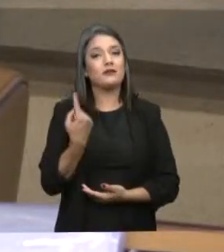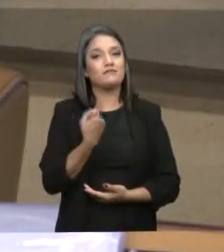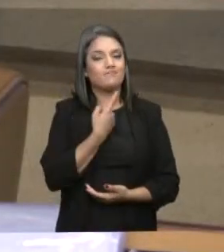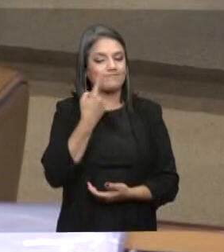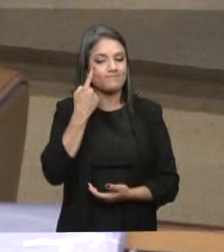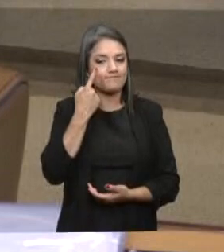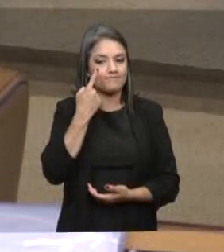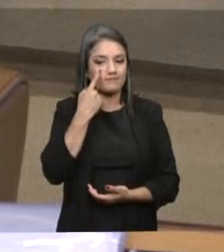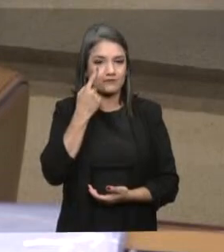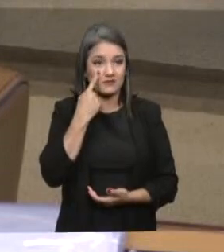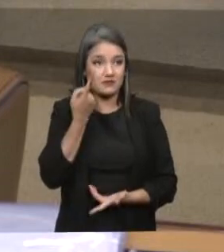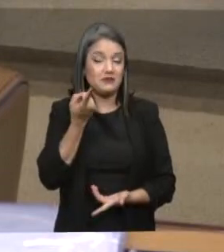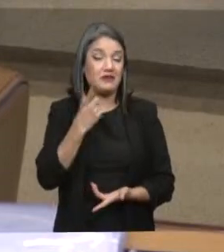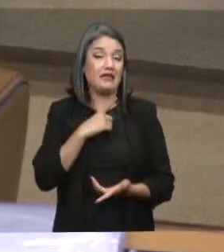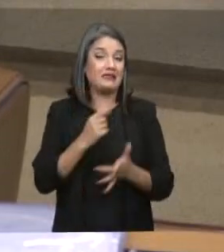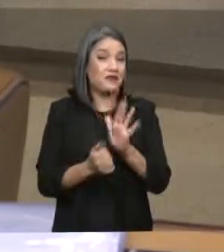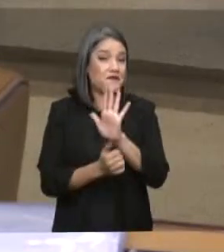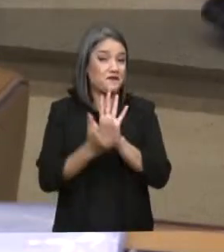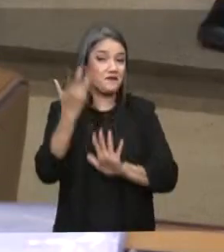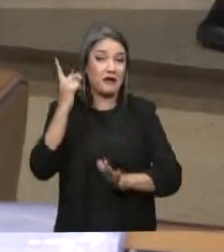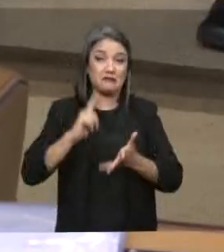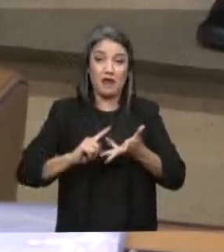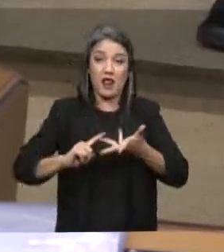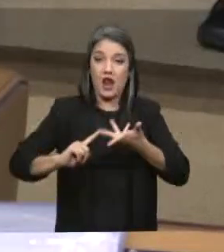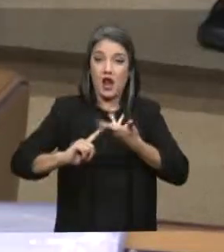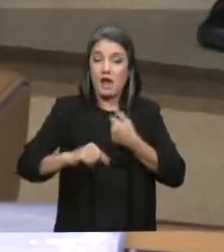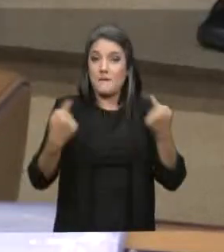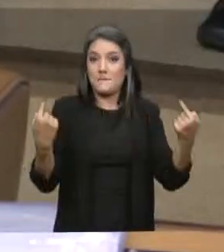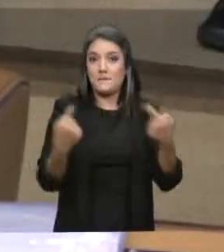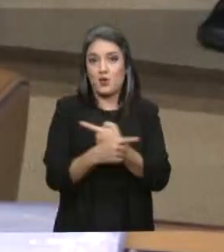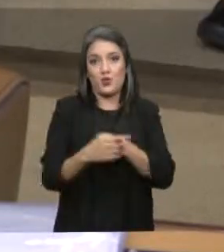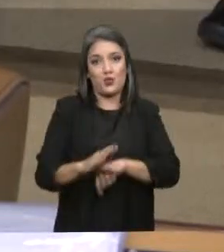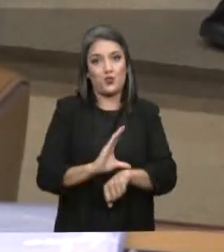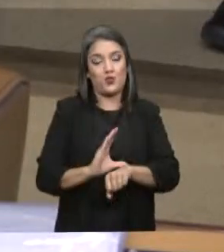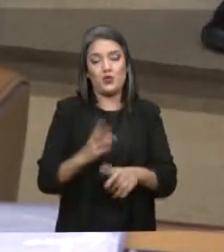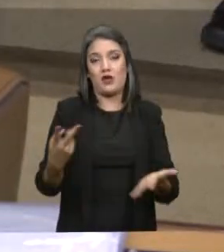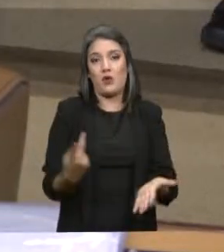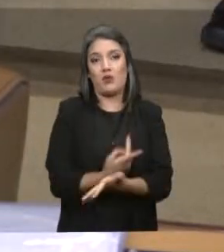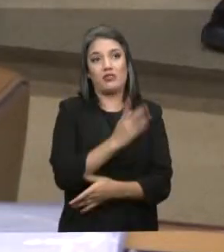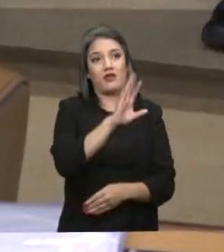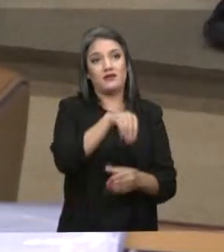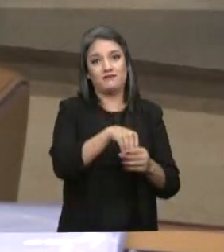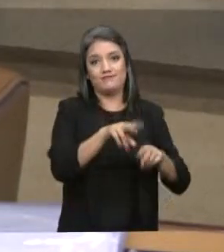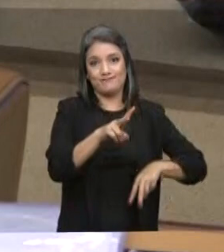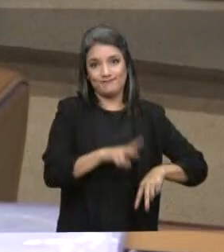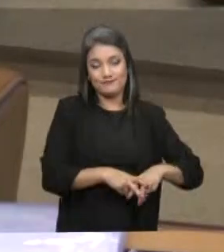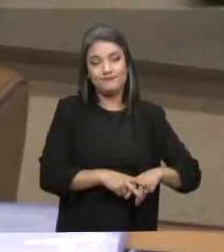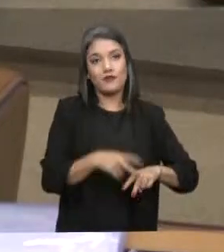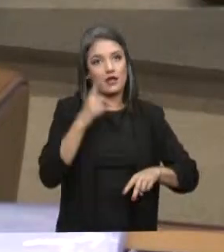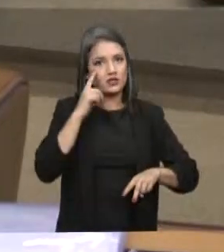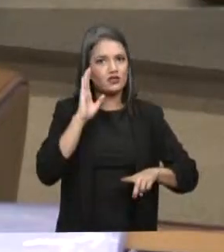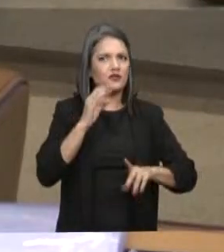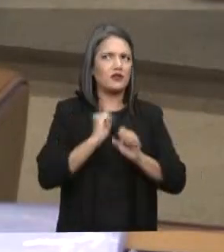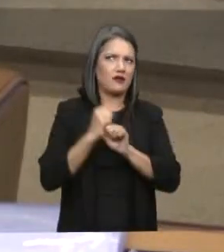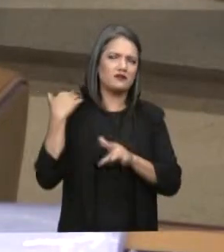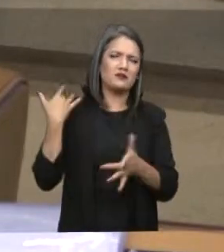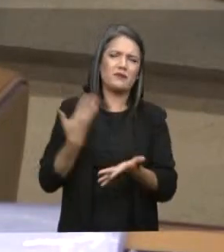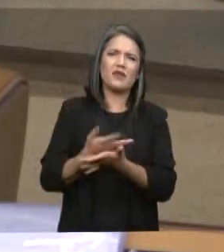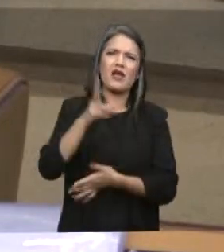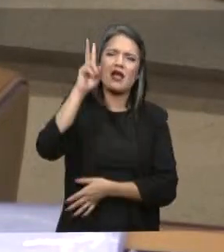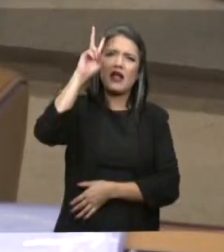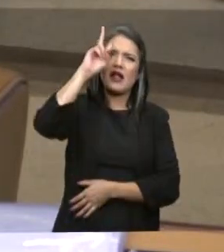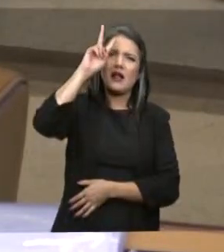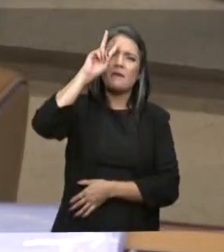com esse estado de coisa inconstitucional que se projeta no tempo é para lembrar de um